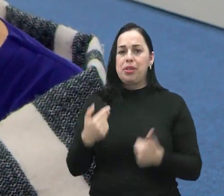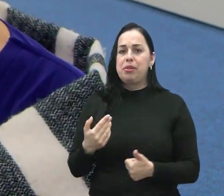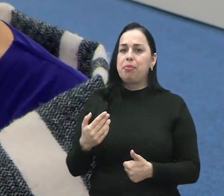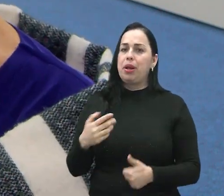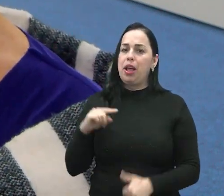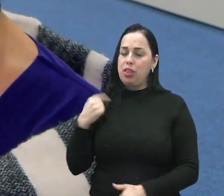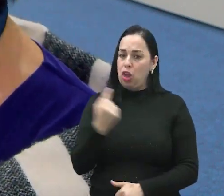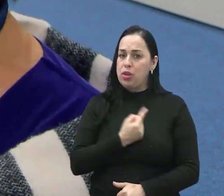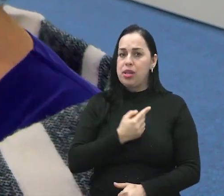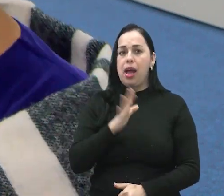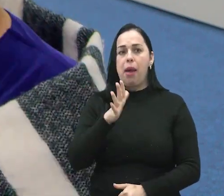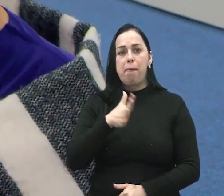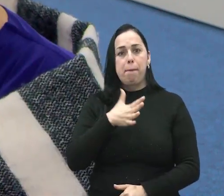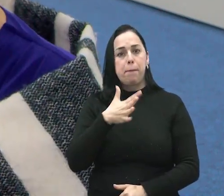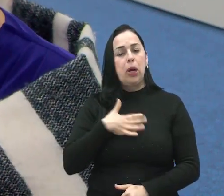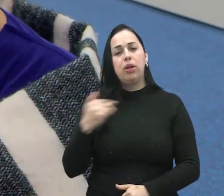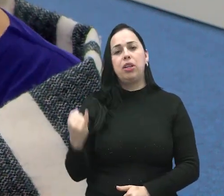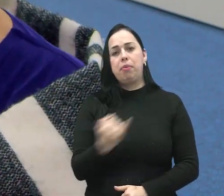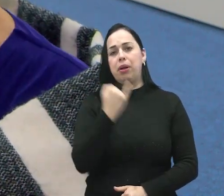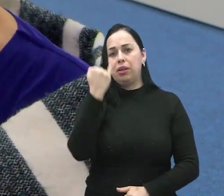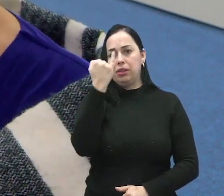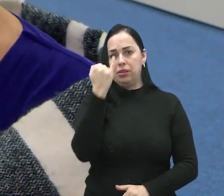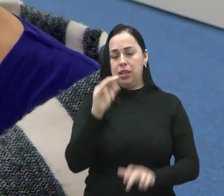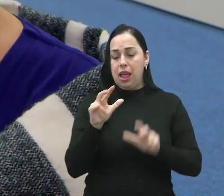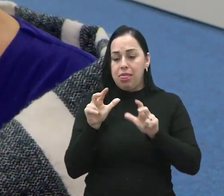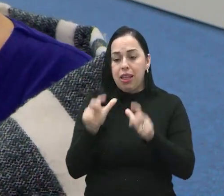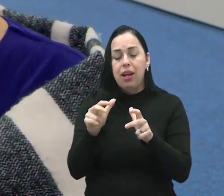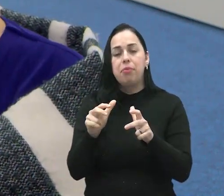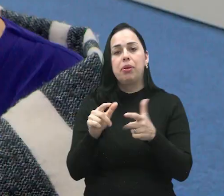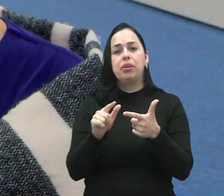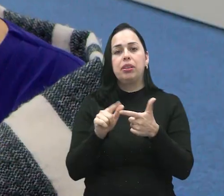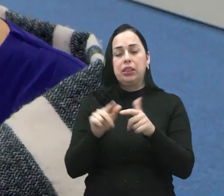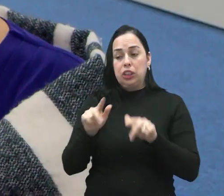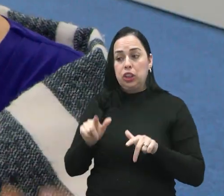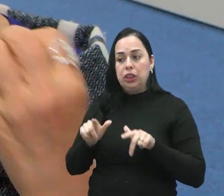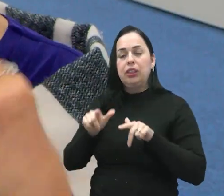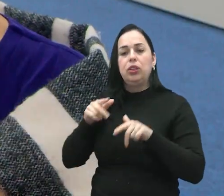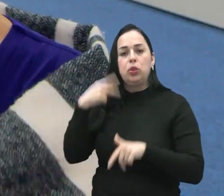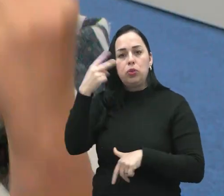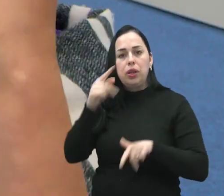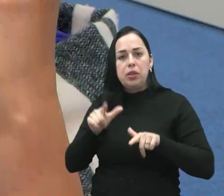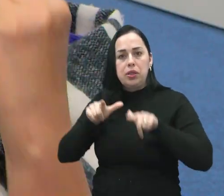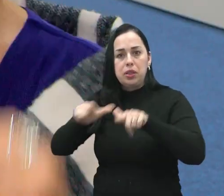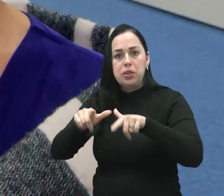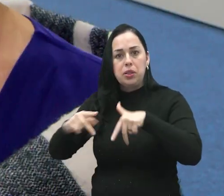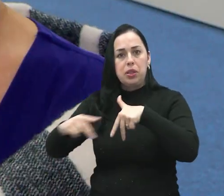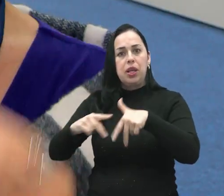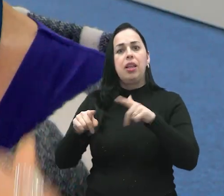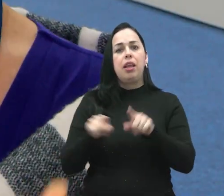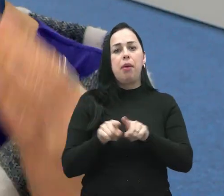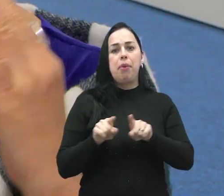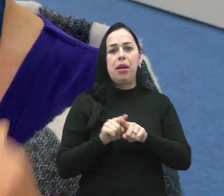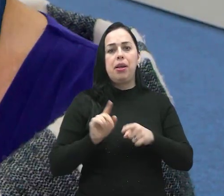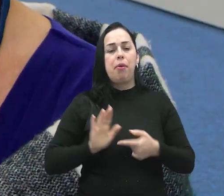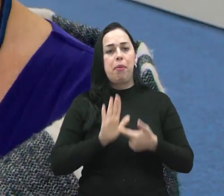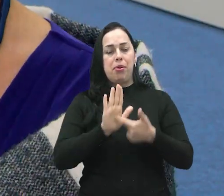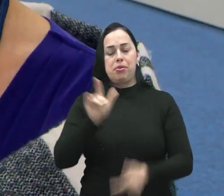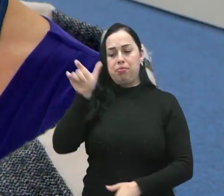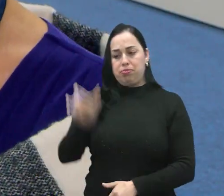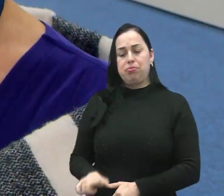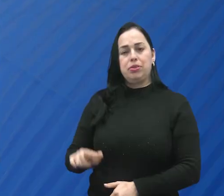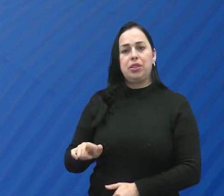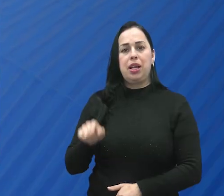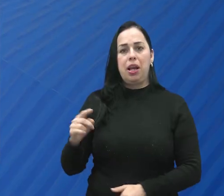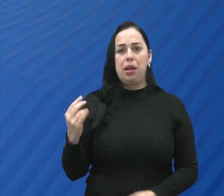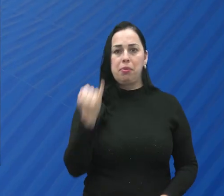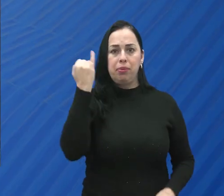muito importante a Câmara, além de ter dado esse título, mas ter esse registro dessa figura